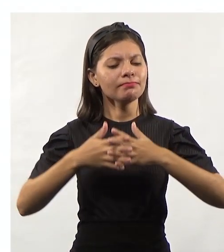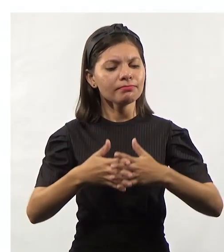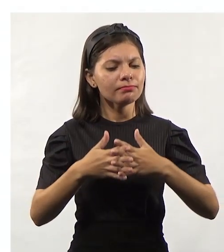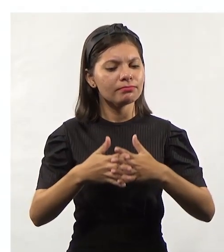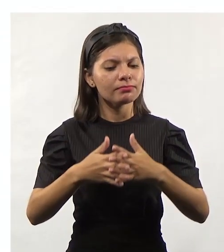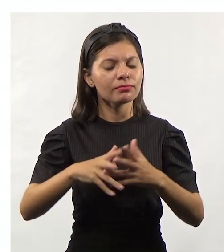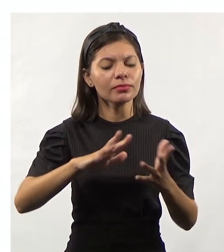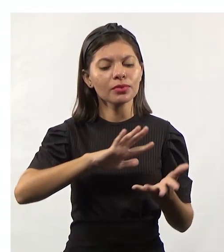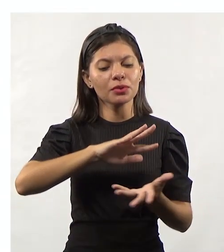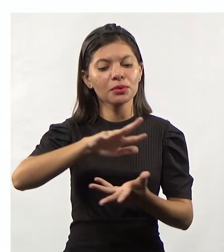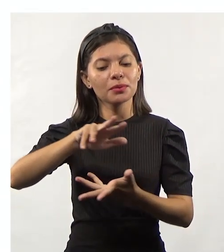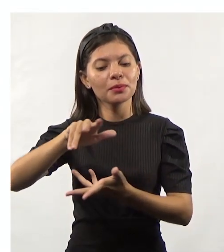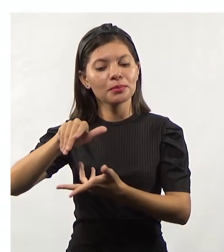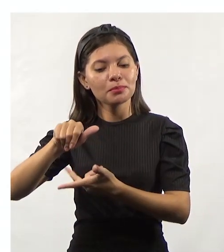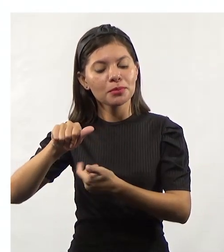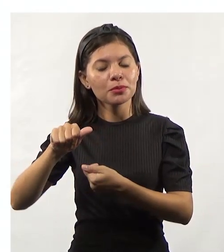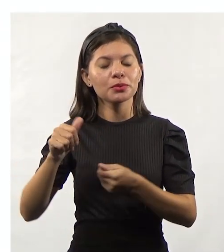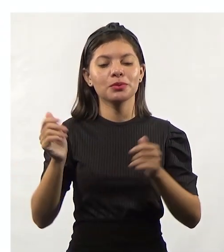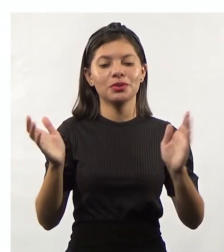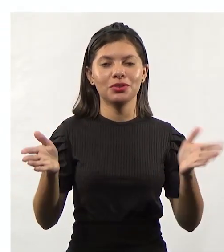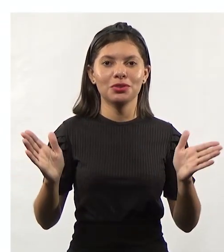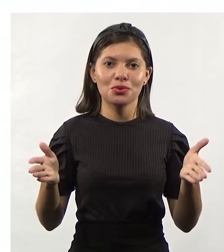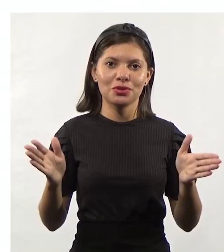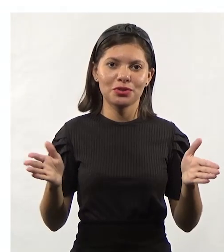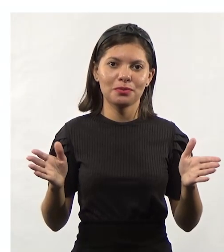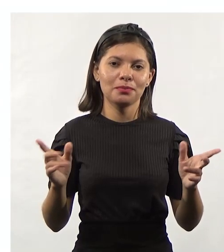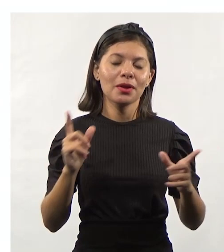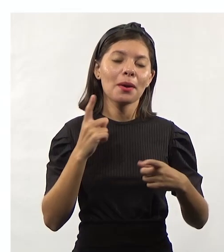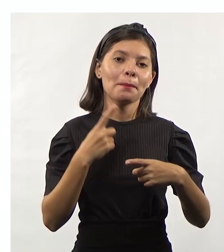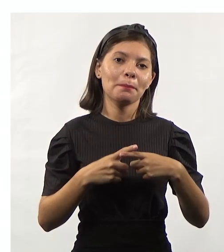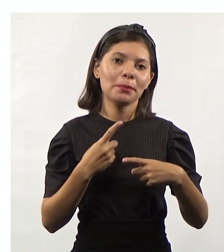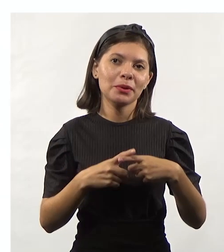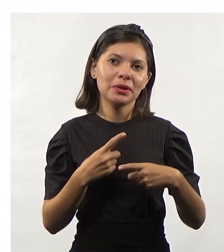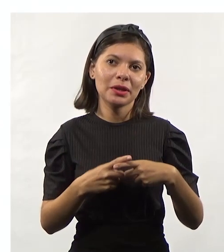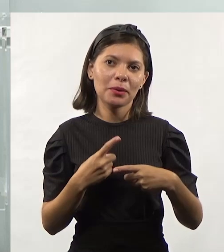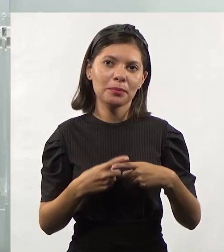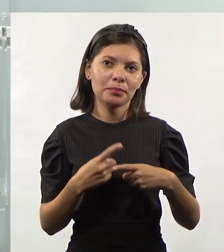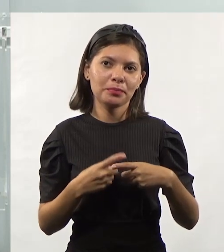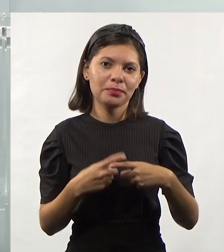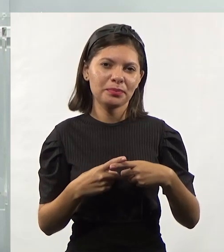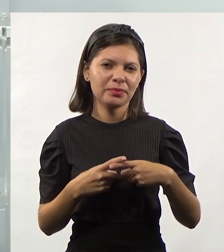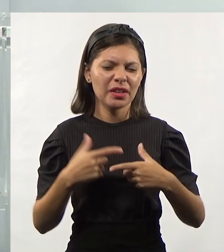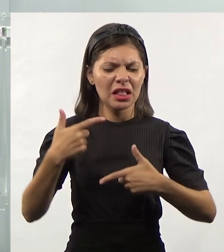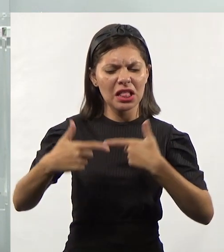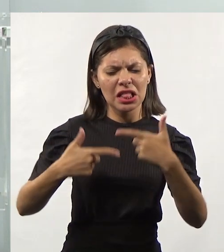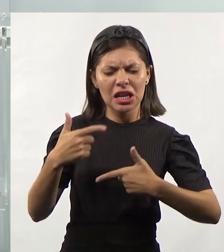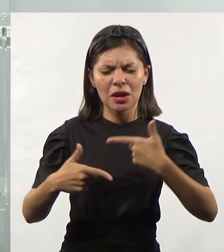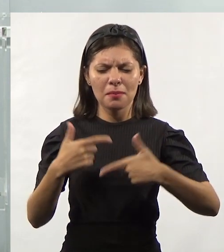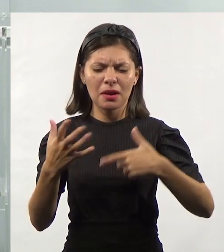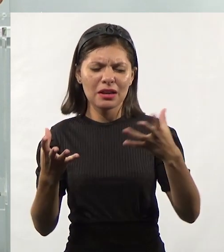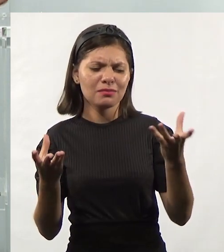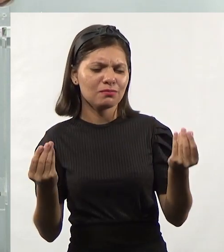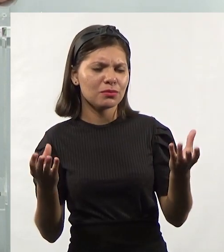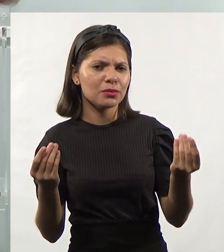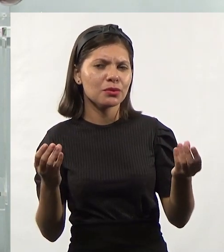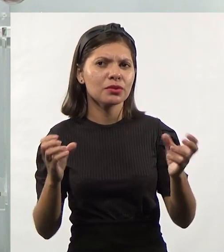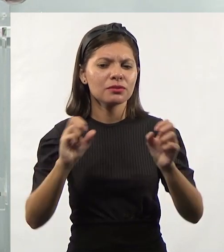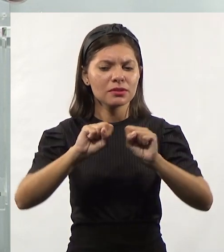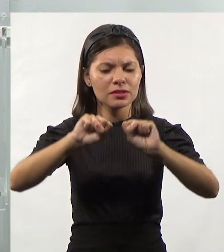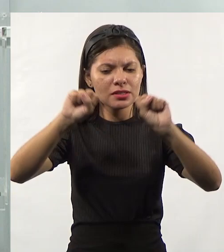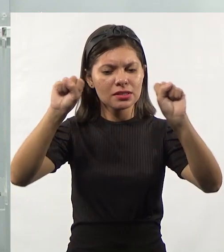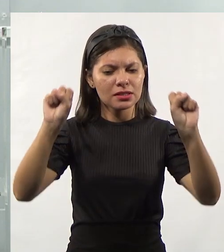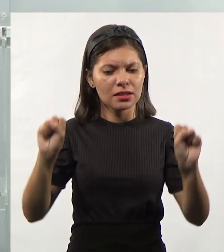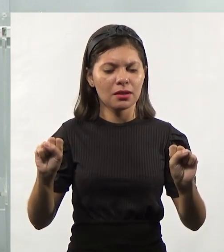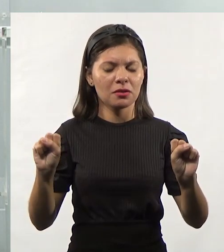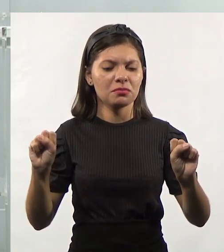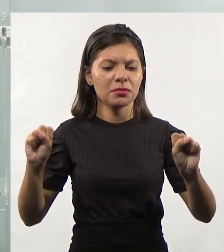fala complexidade do mundo contemporâneo. Por quê? Porque envolve muitas variáveis, a gente trabalha muito questões